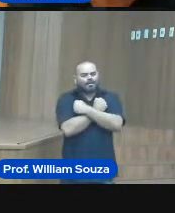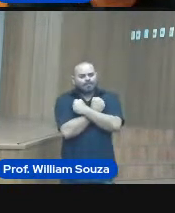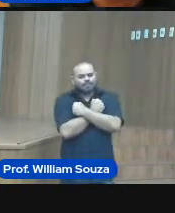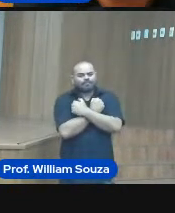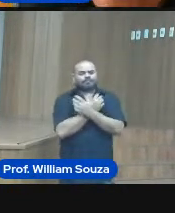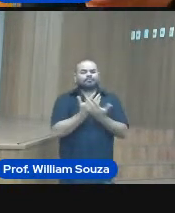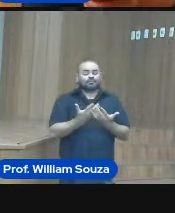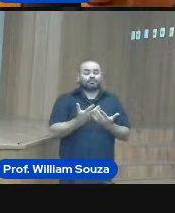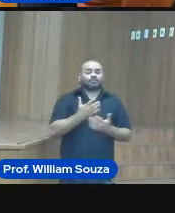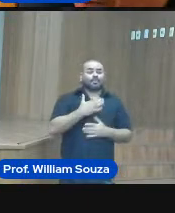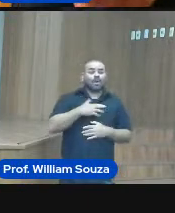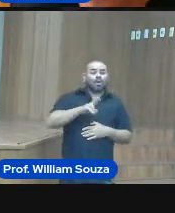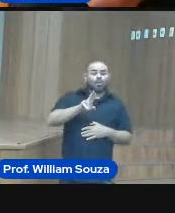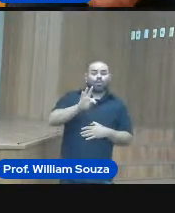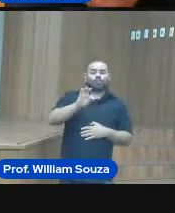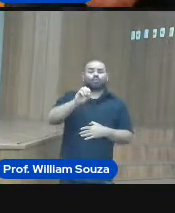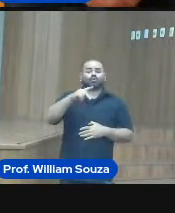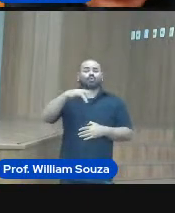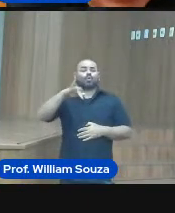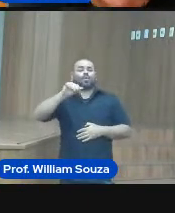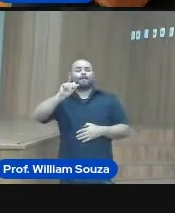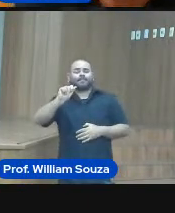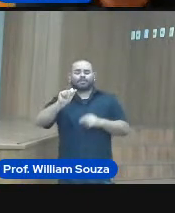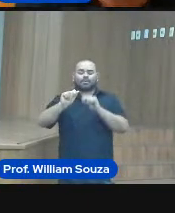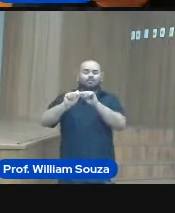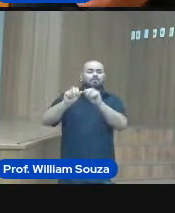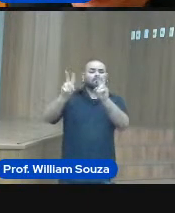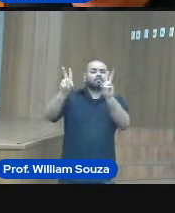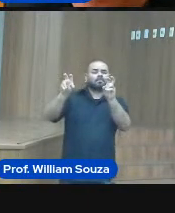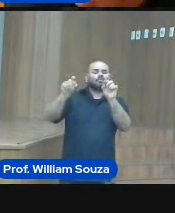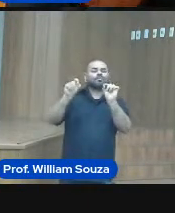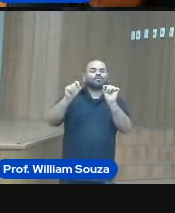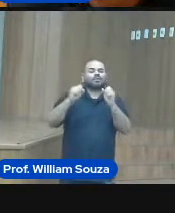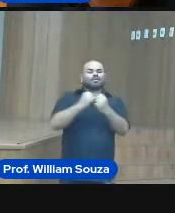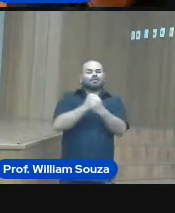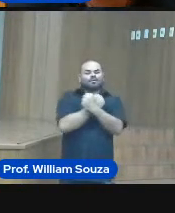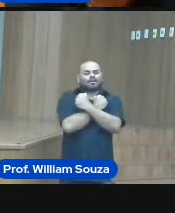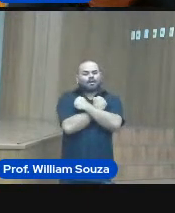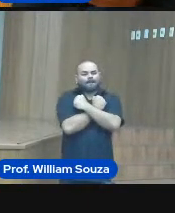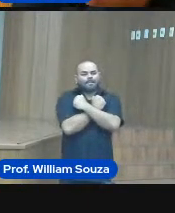nome. E o nome dessa utopia é abraço.